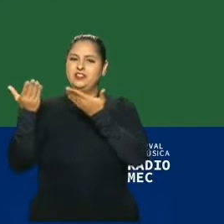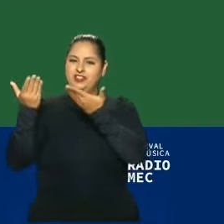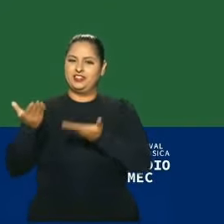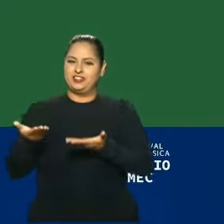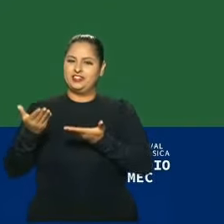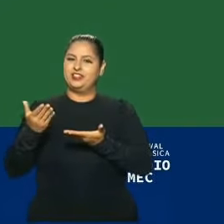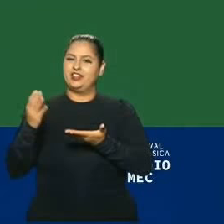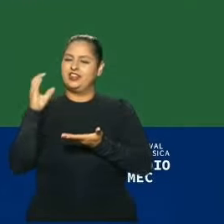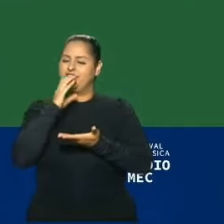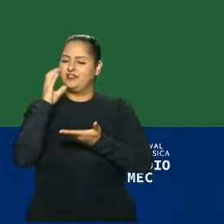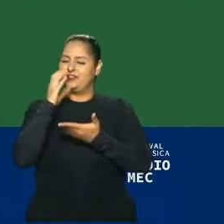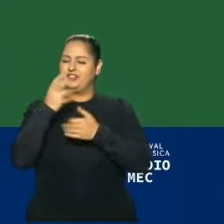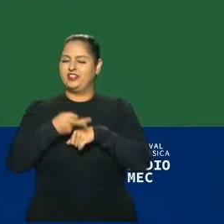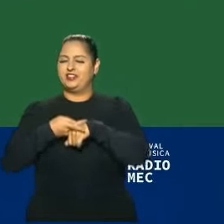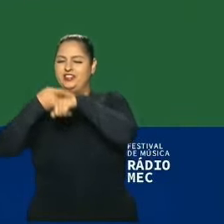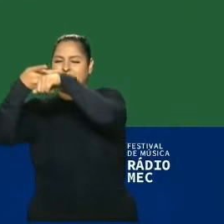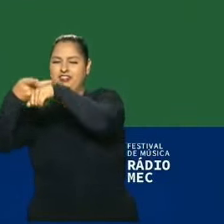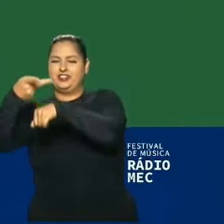chegar rapidinho o troféu.